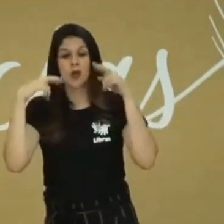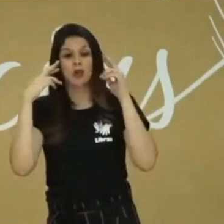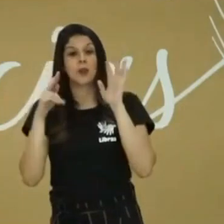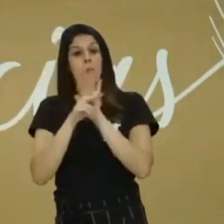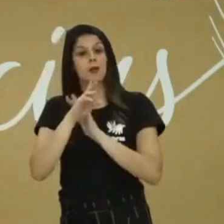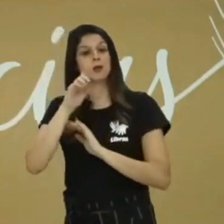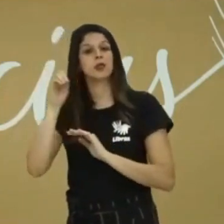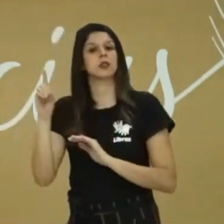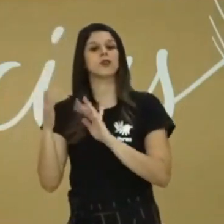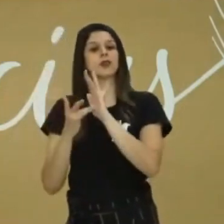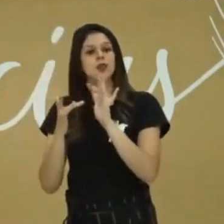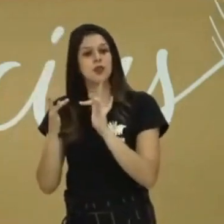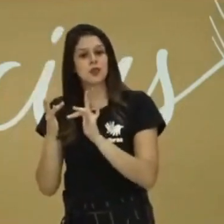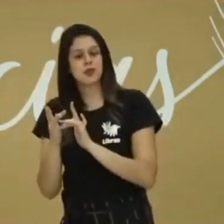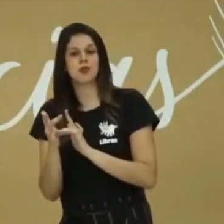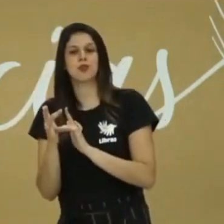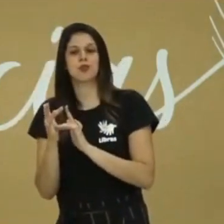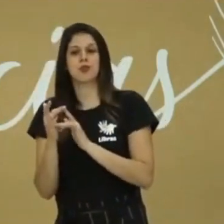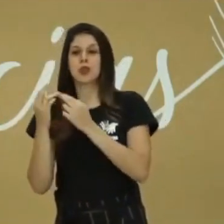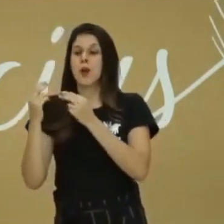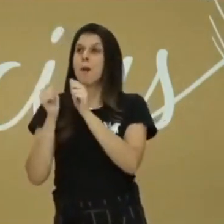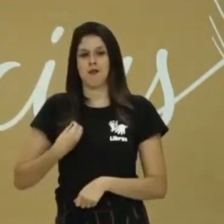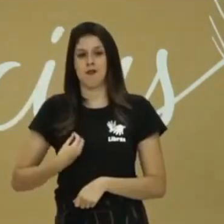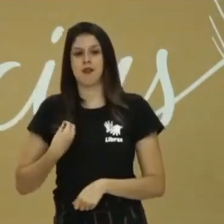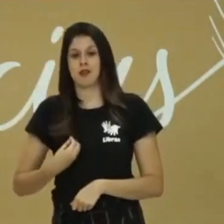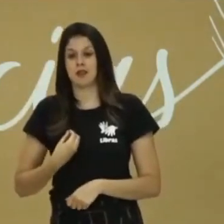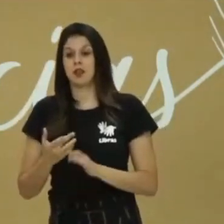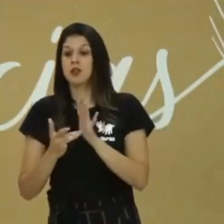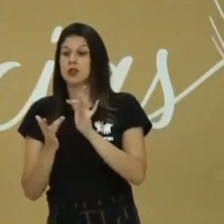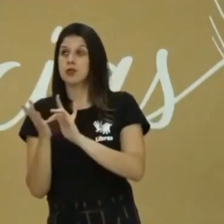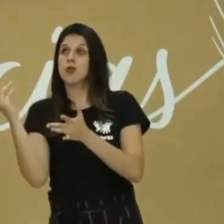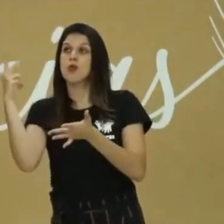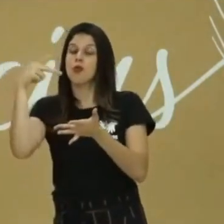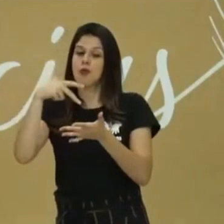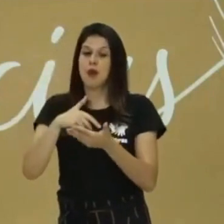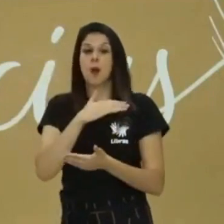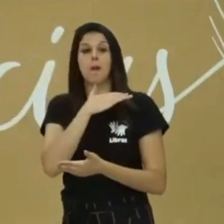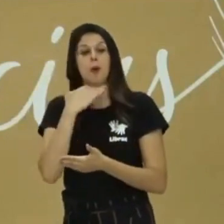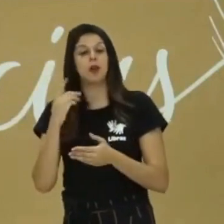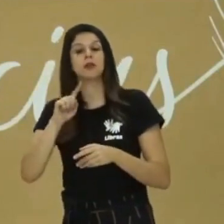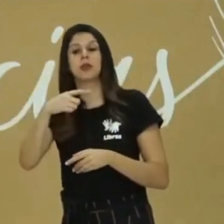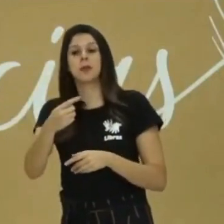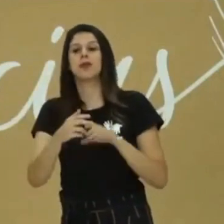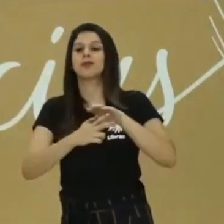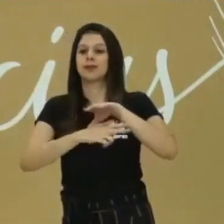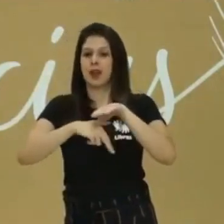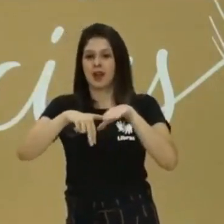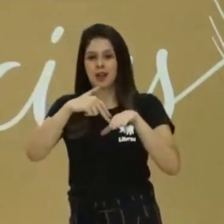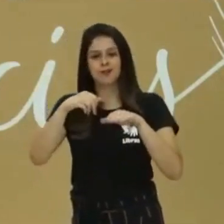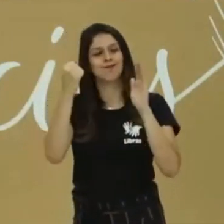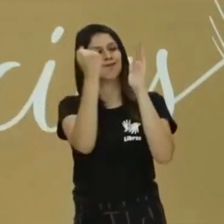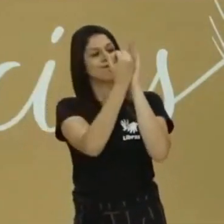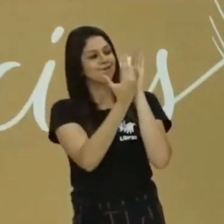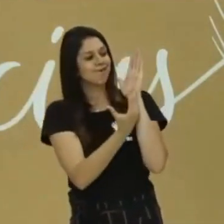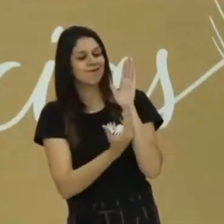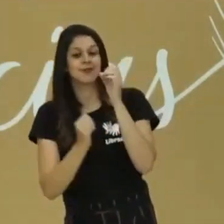que veio para ser imolado o pão Vivo que desceu do céu ele veio morreu e ressuscitou verteu o seu